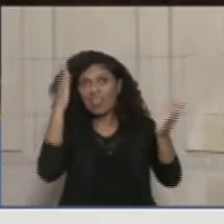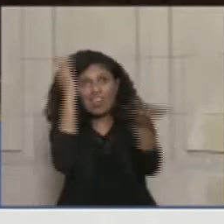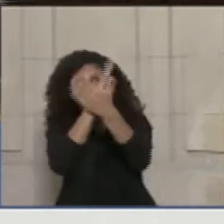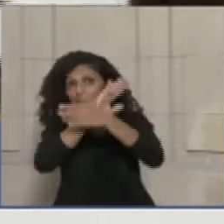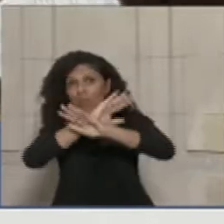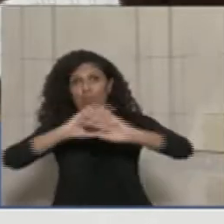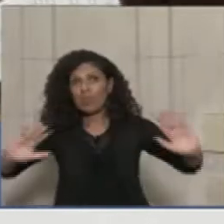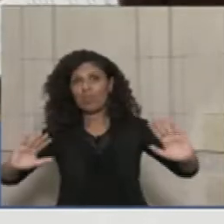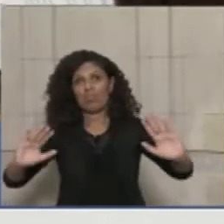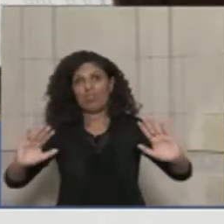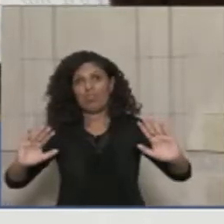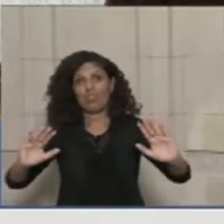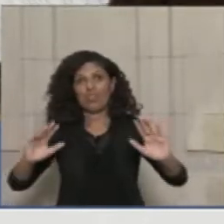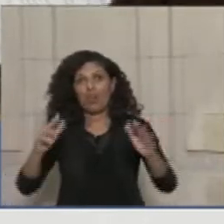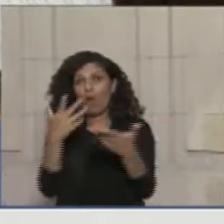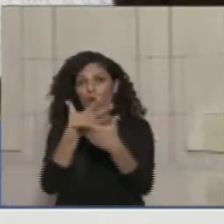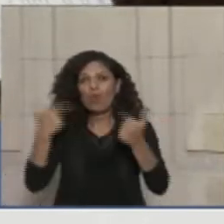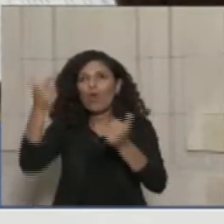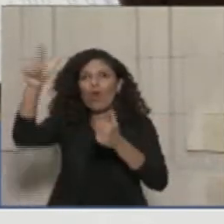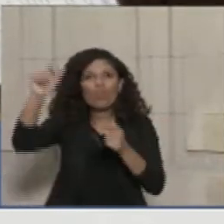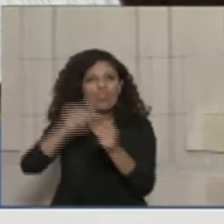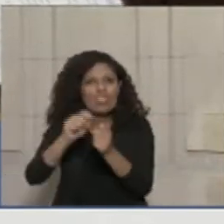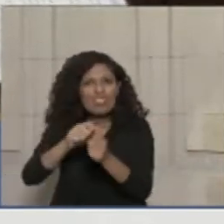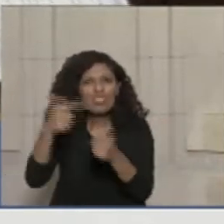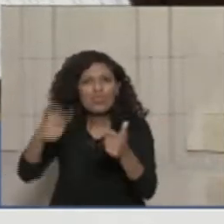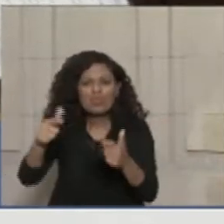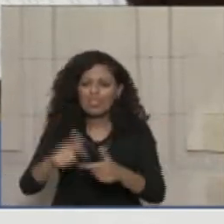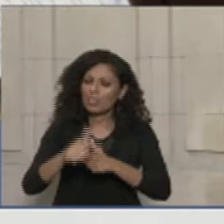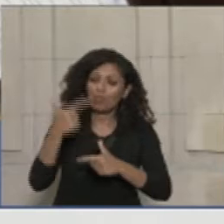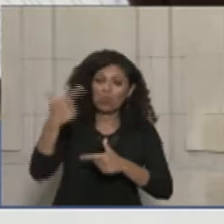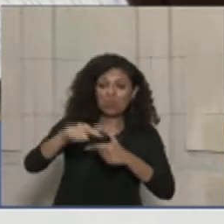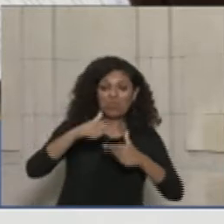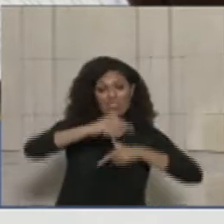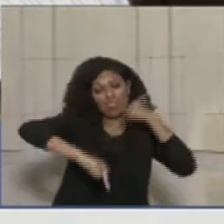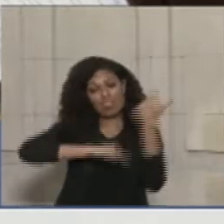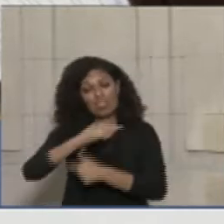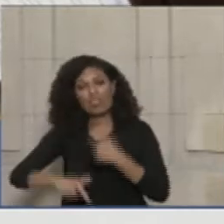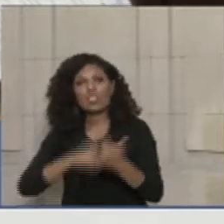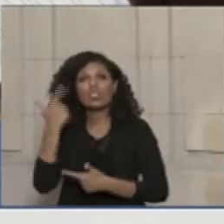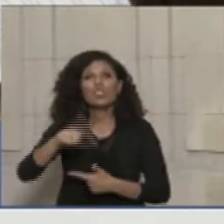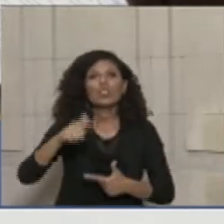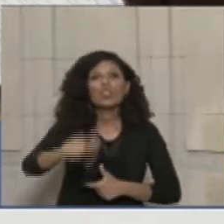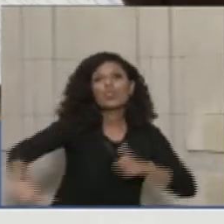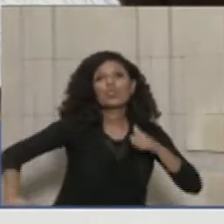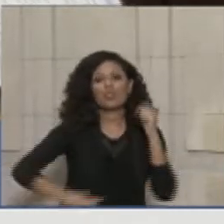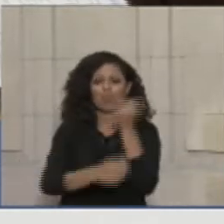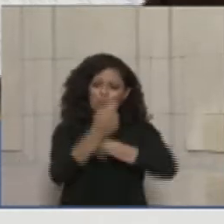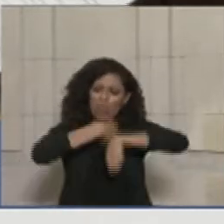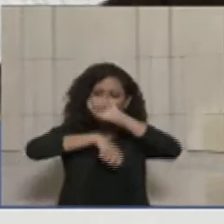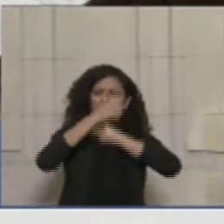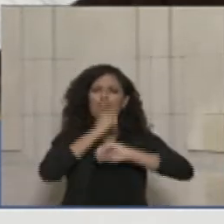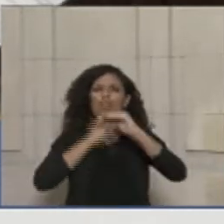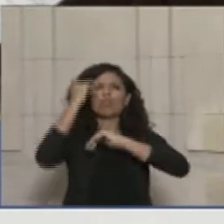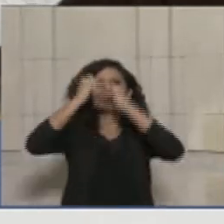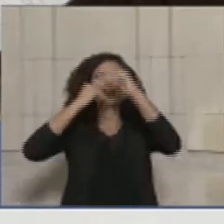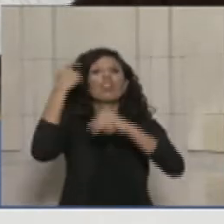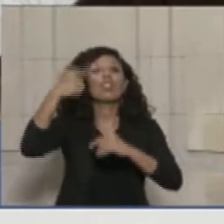linha, acabou, não tem o que fazer, não tem emprego para a juventude, não tem geração de renda, não